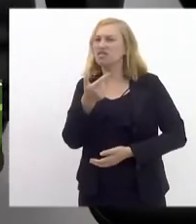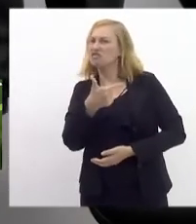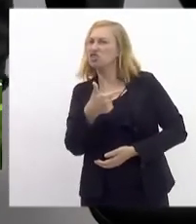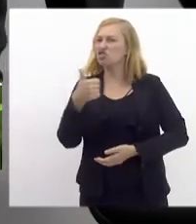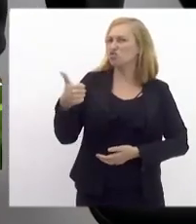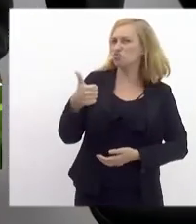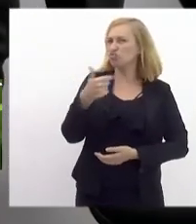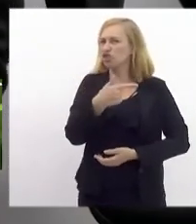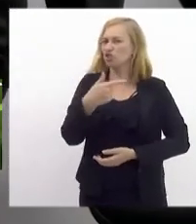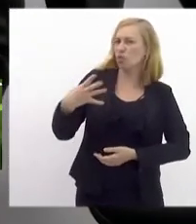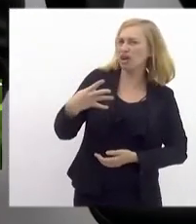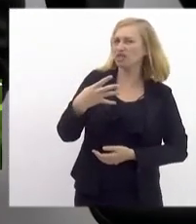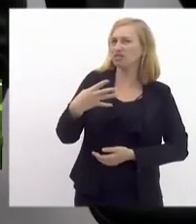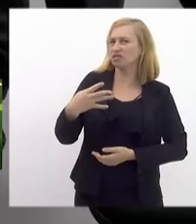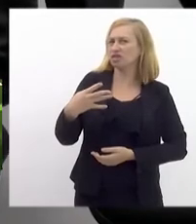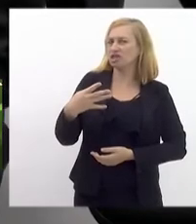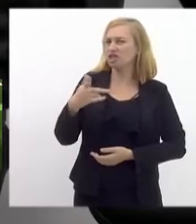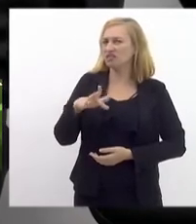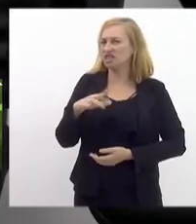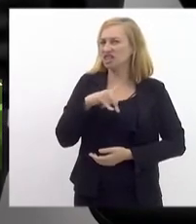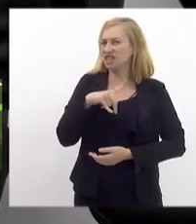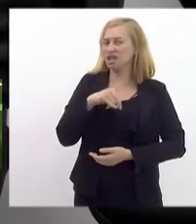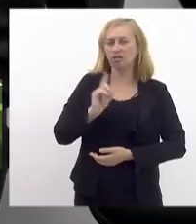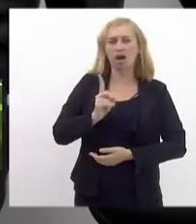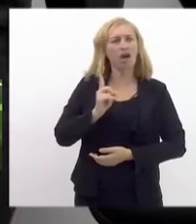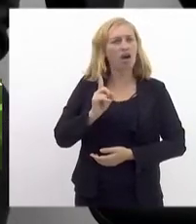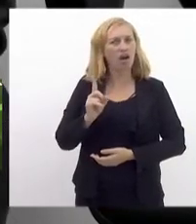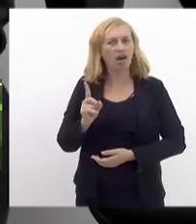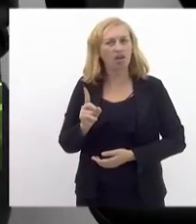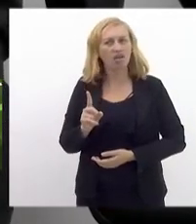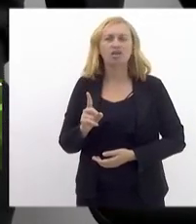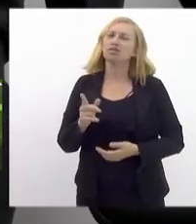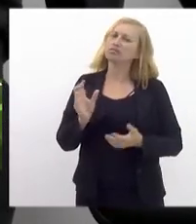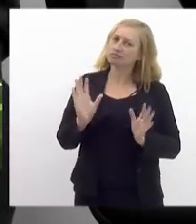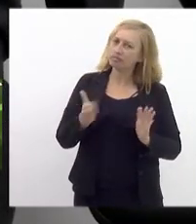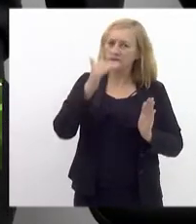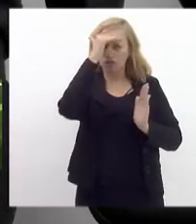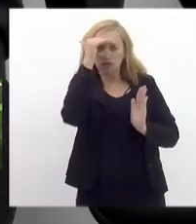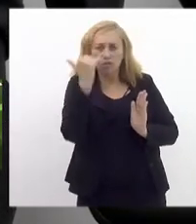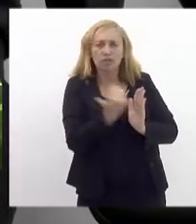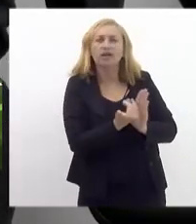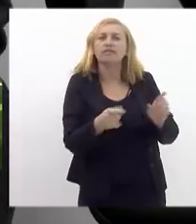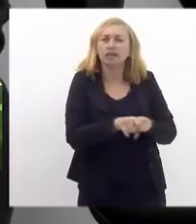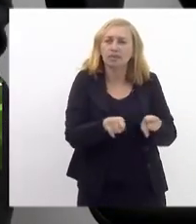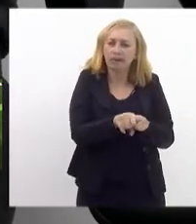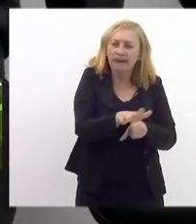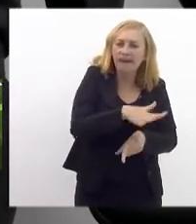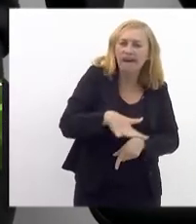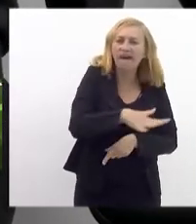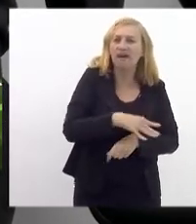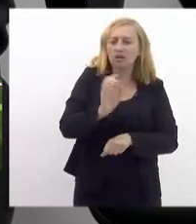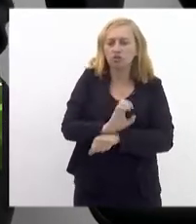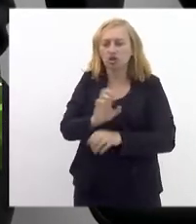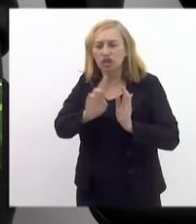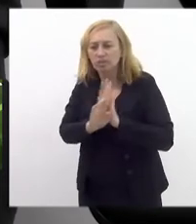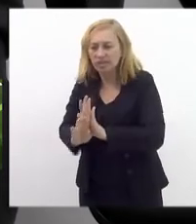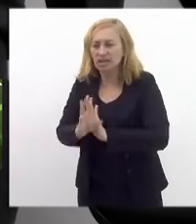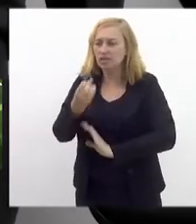ou 22, que vai fazer diferença. É claro que as proporções aí têm de respeitar também os setores. O Estado tem que estar